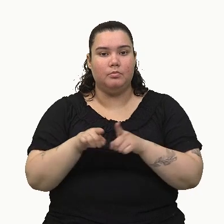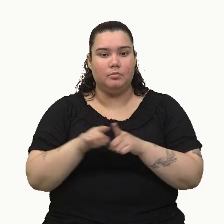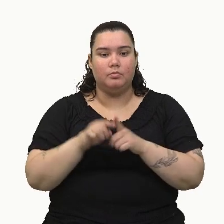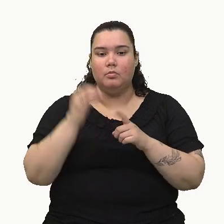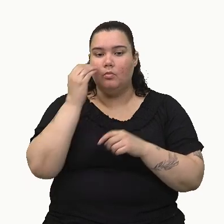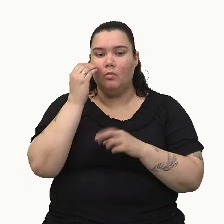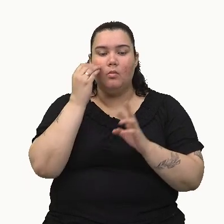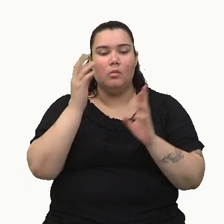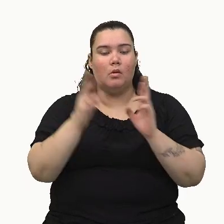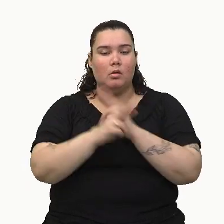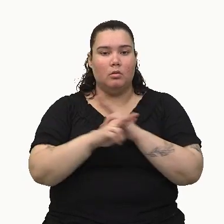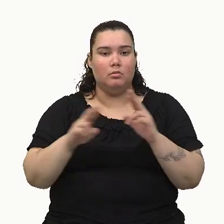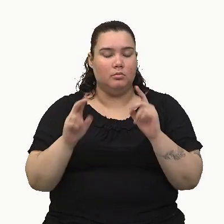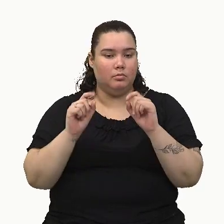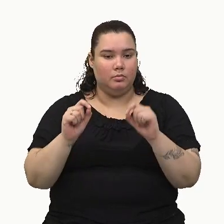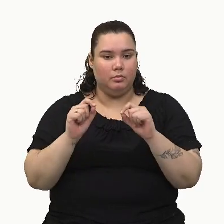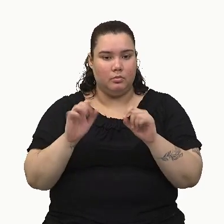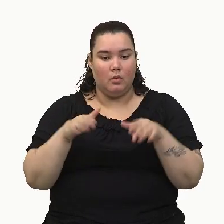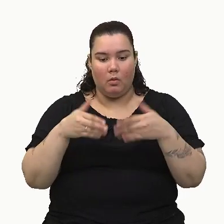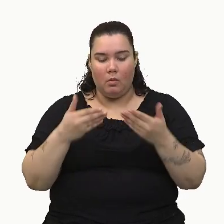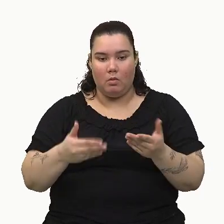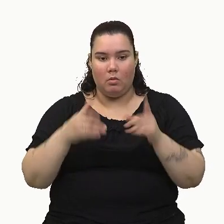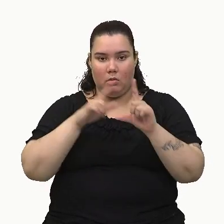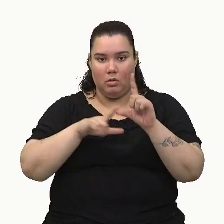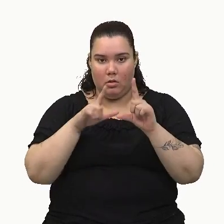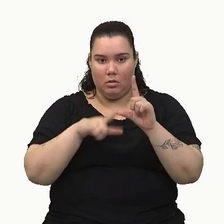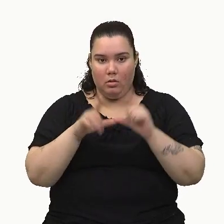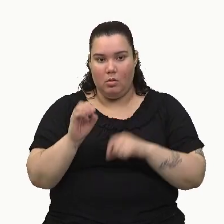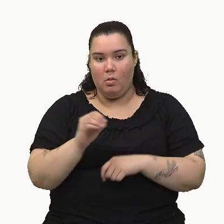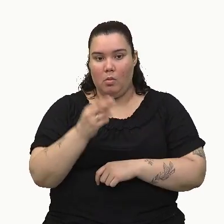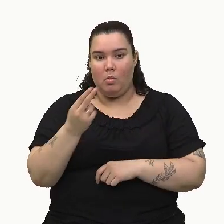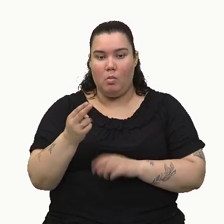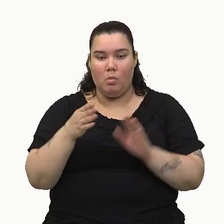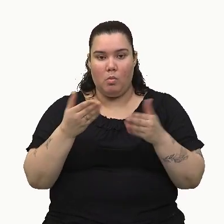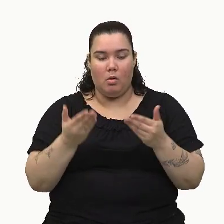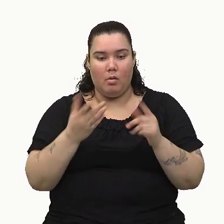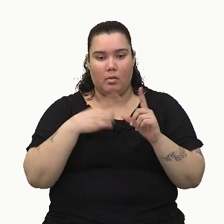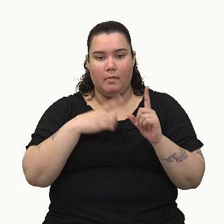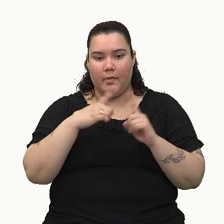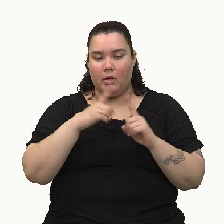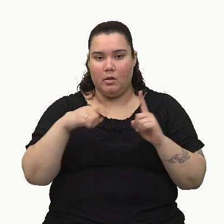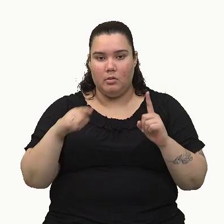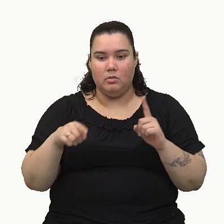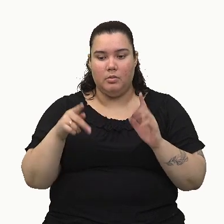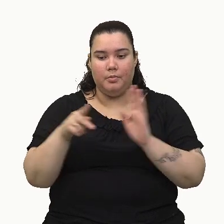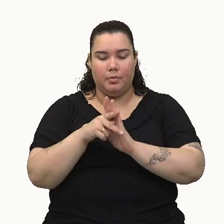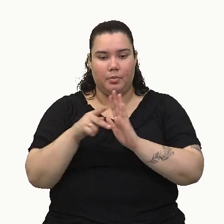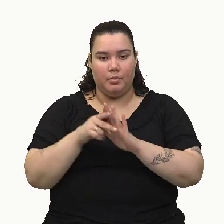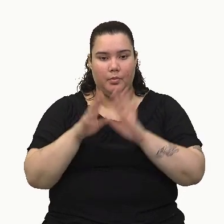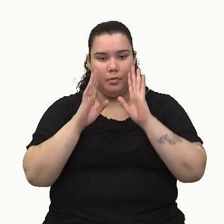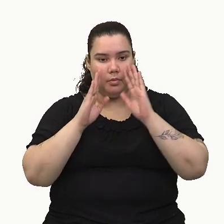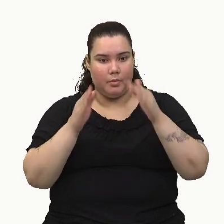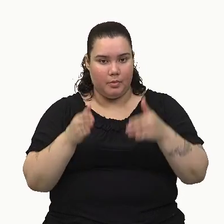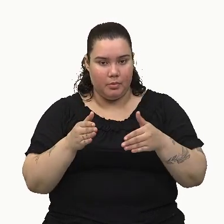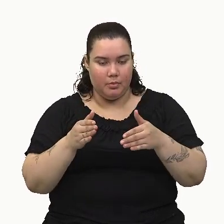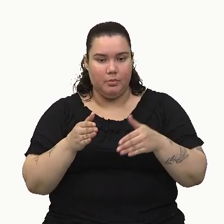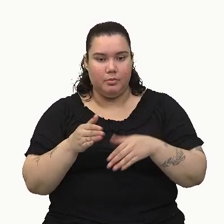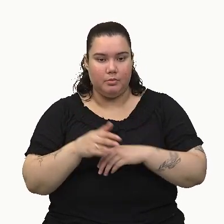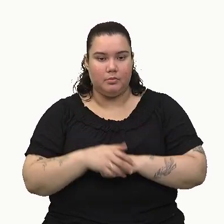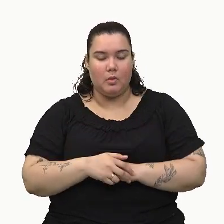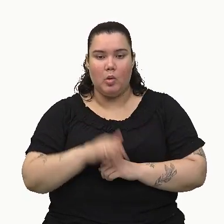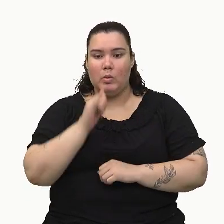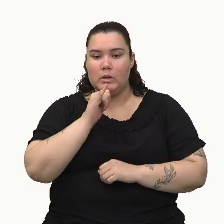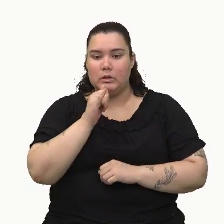em relação a qual letra ou a qual variável essa função está tratando. Aqui nesse exemplo